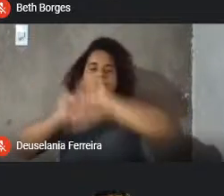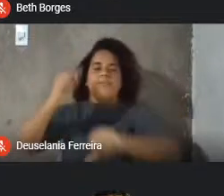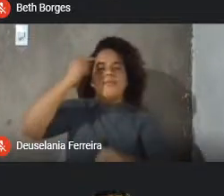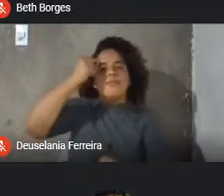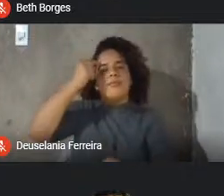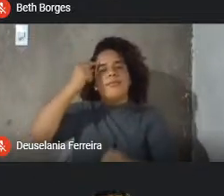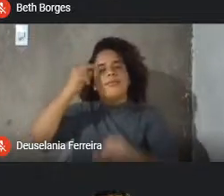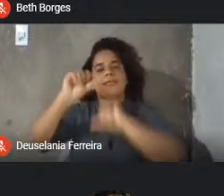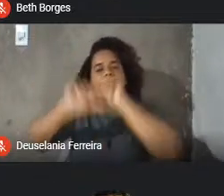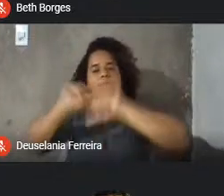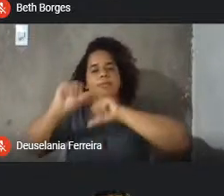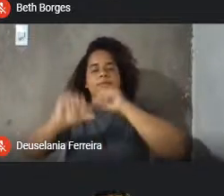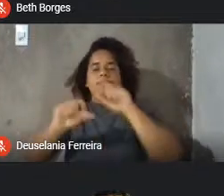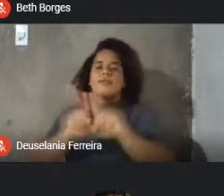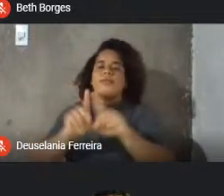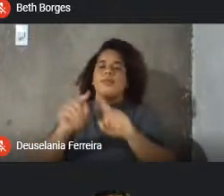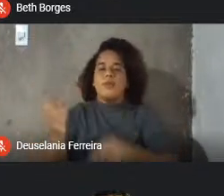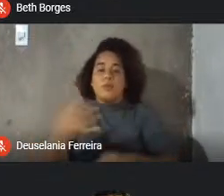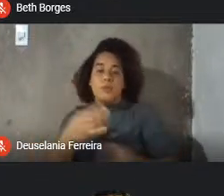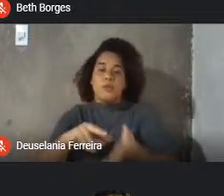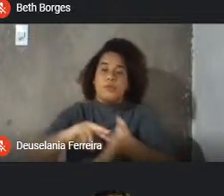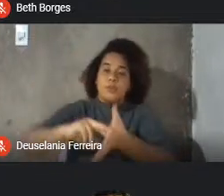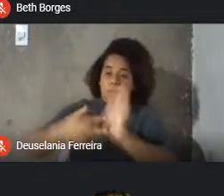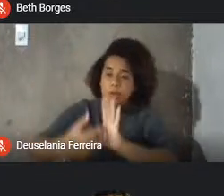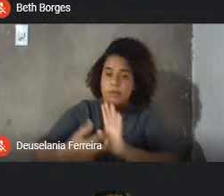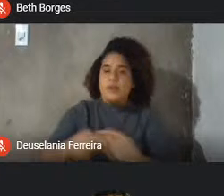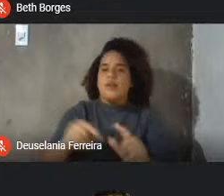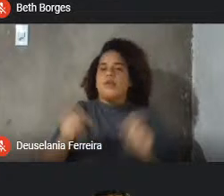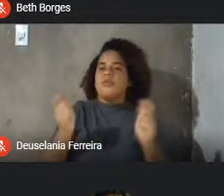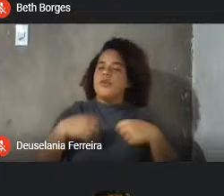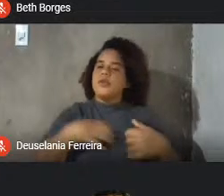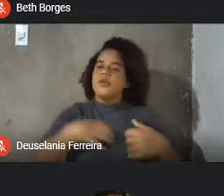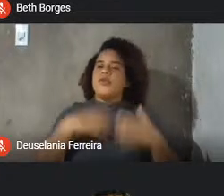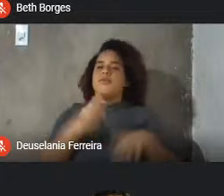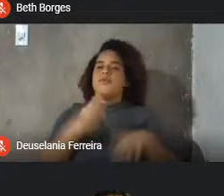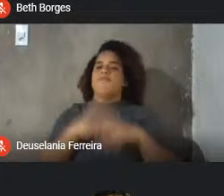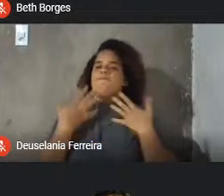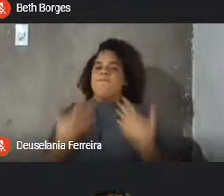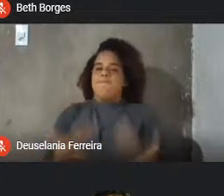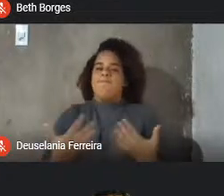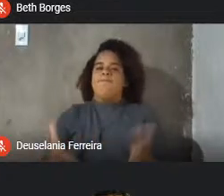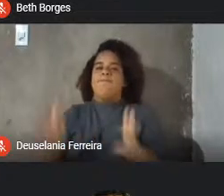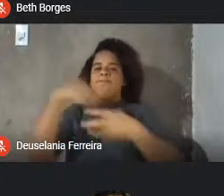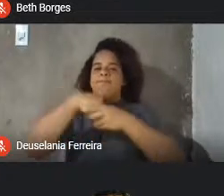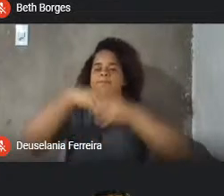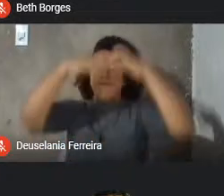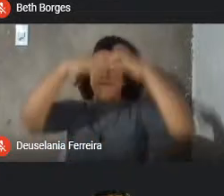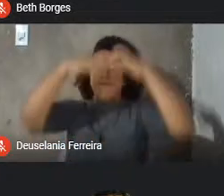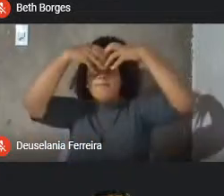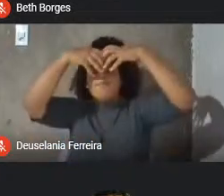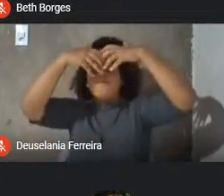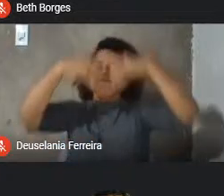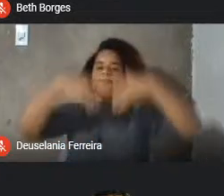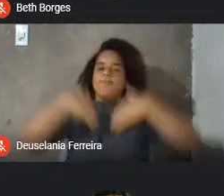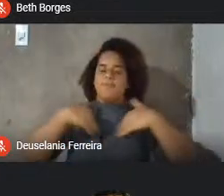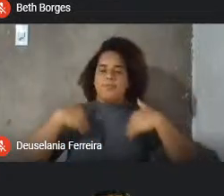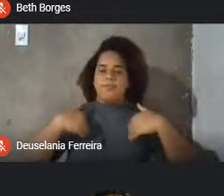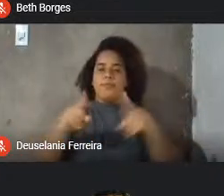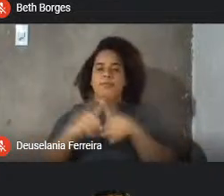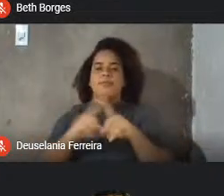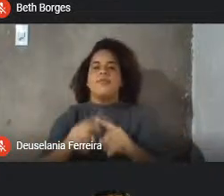distorções, trazendo tudo para ficar de uma maneira mais leve, mais tranquila, né? Onde assim também a gente vai fazendo técnicas como